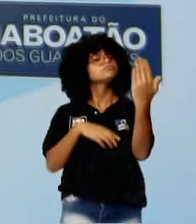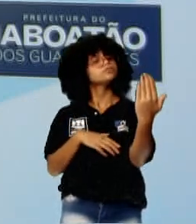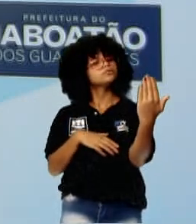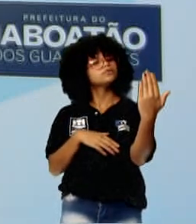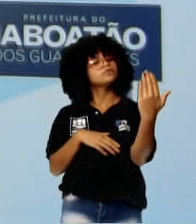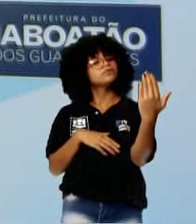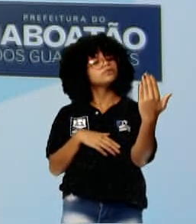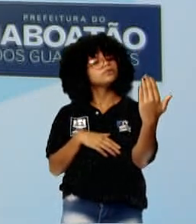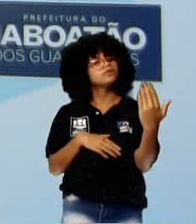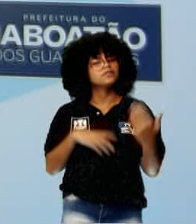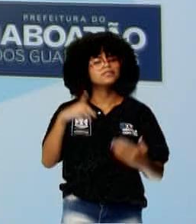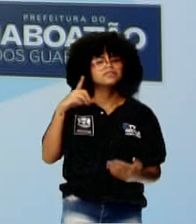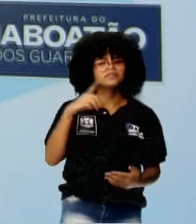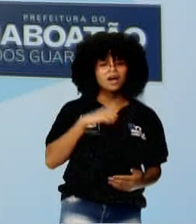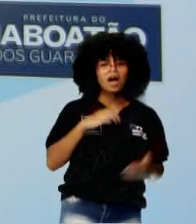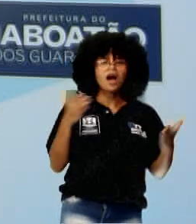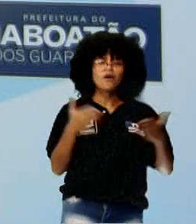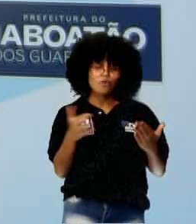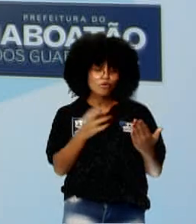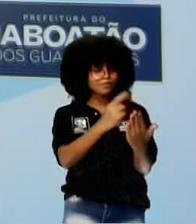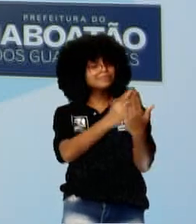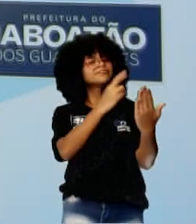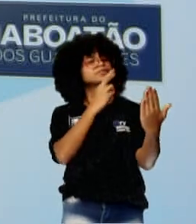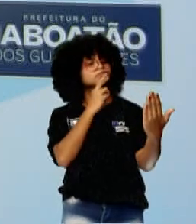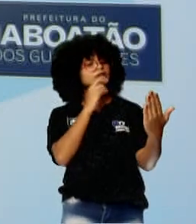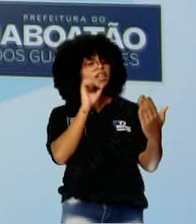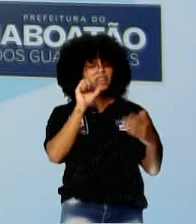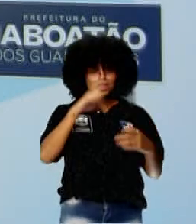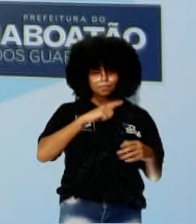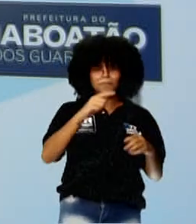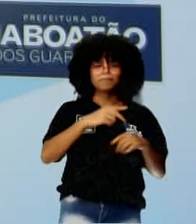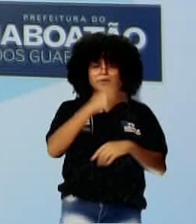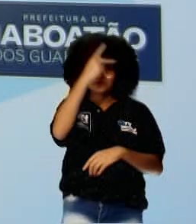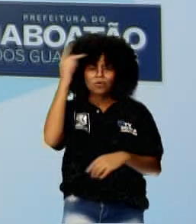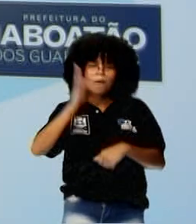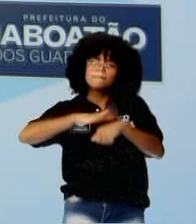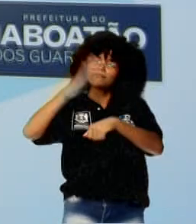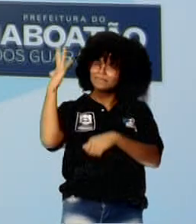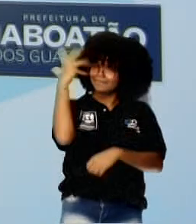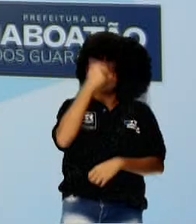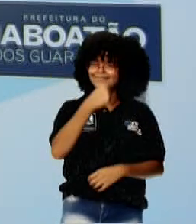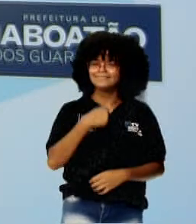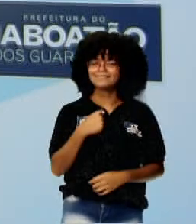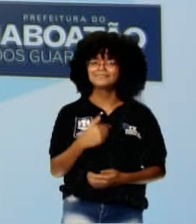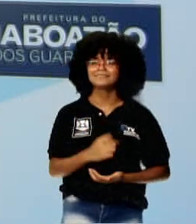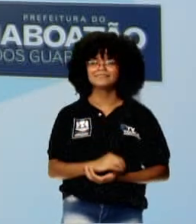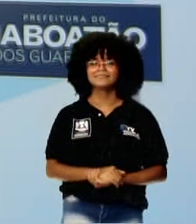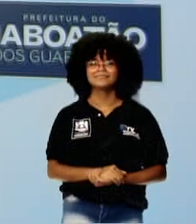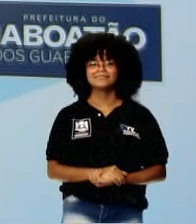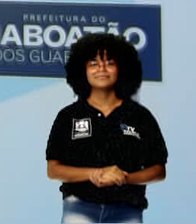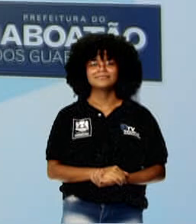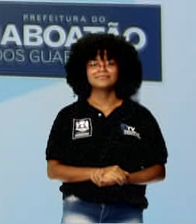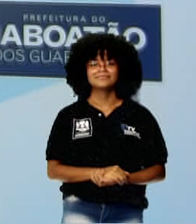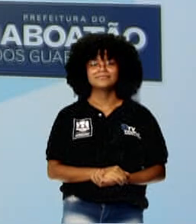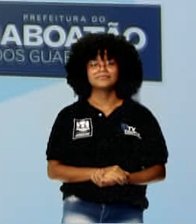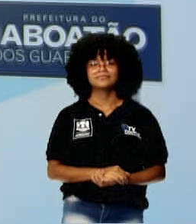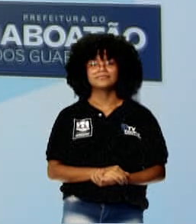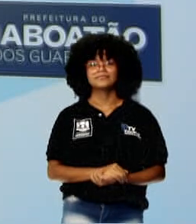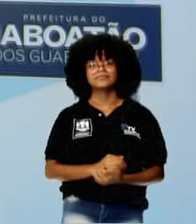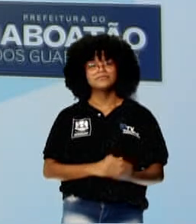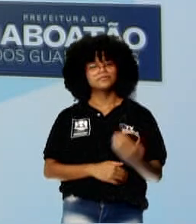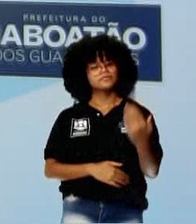espelho, espelho meu, desta vez me responda, existe alguém no mundo mais bela do que eu? O espelho